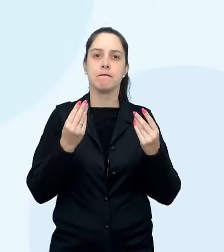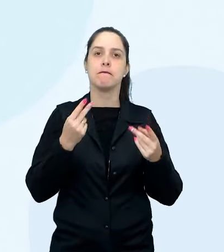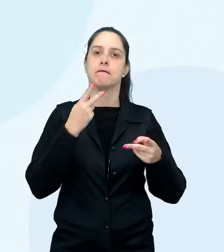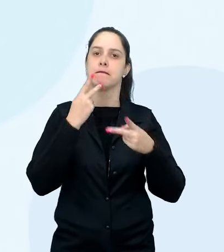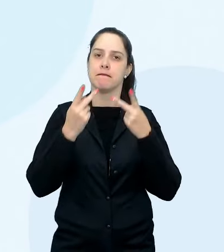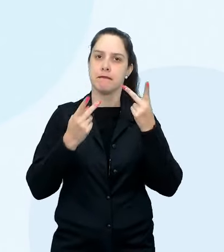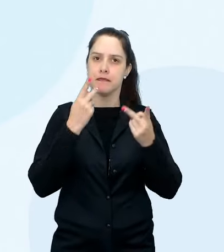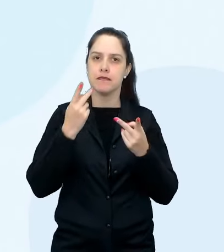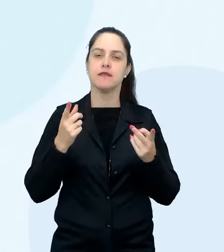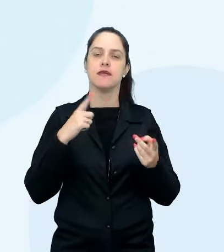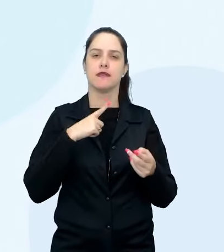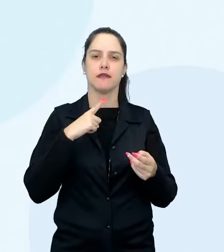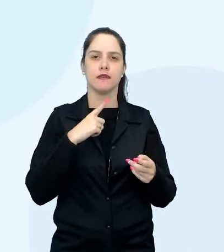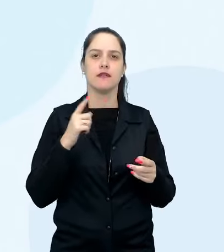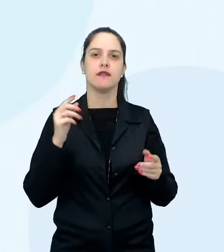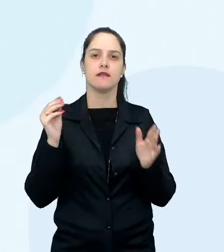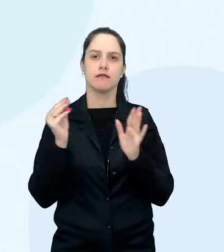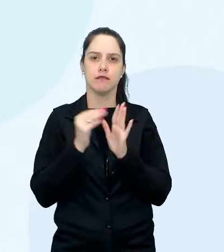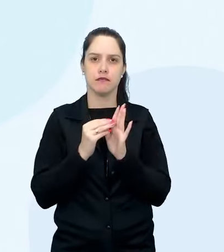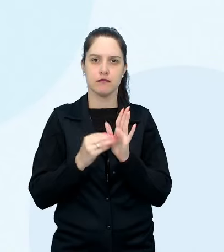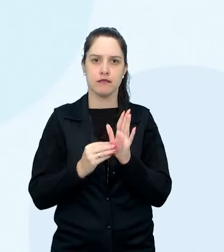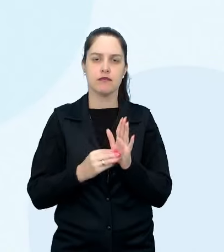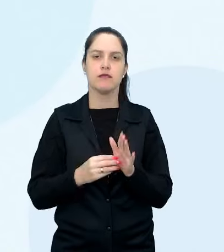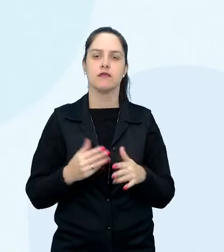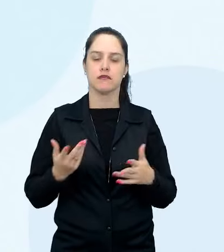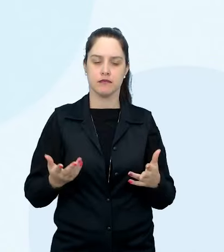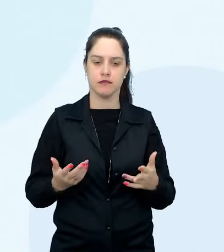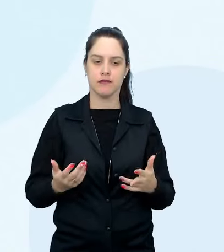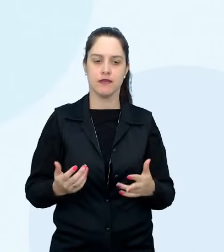falar, que é exatamente o Blended Learning.